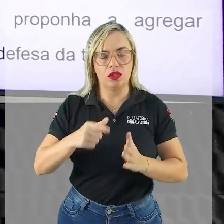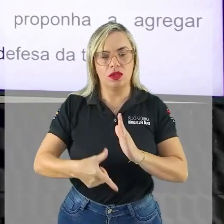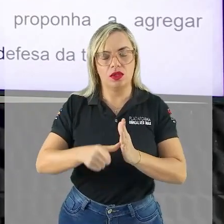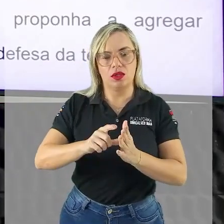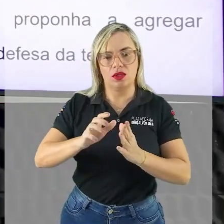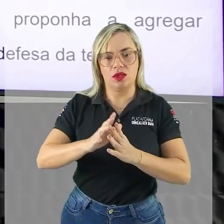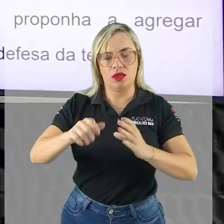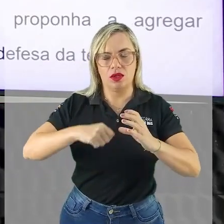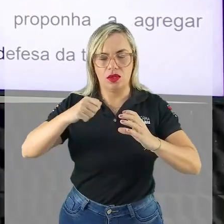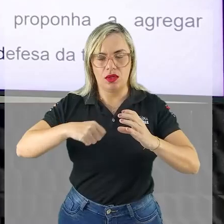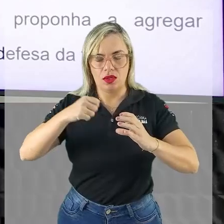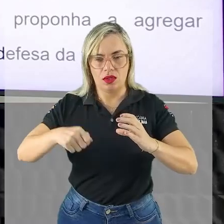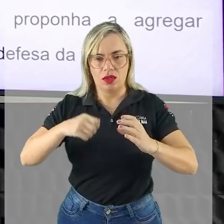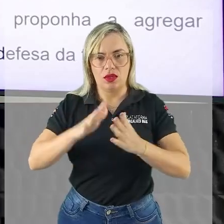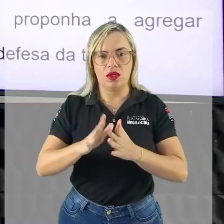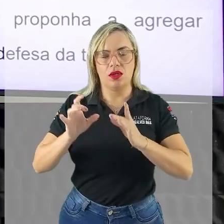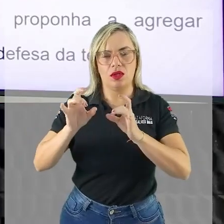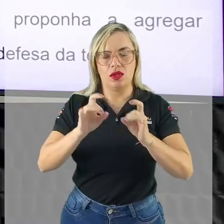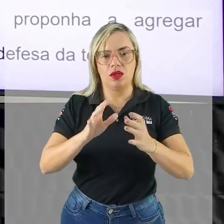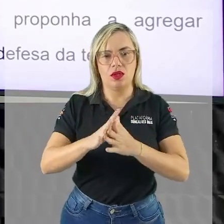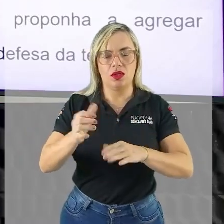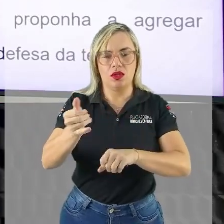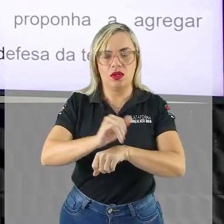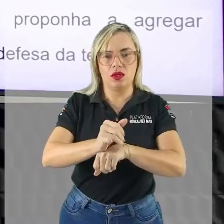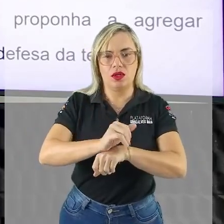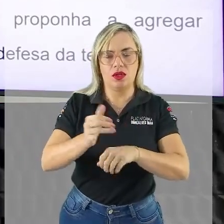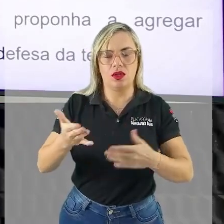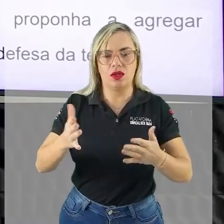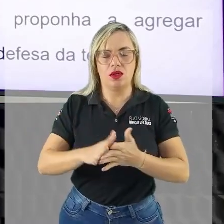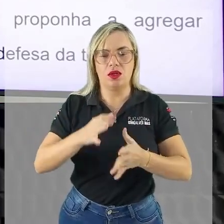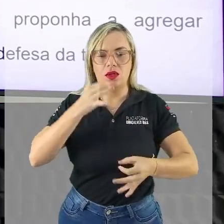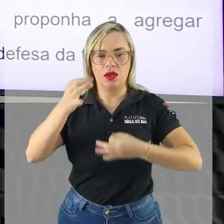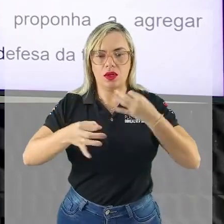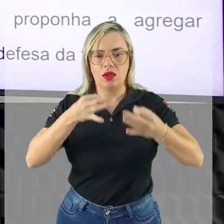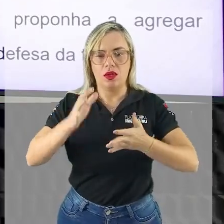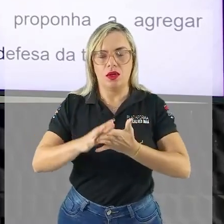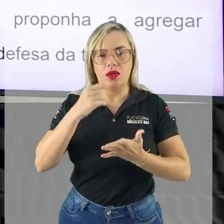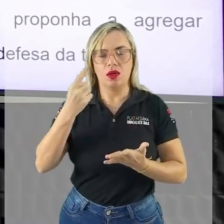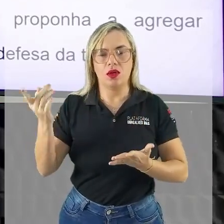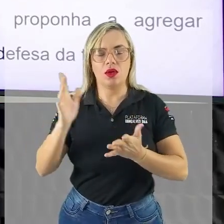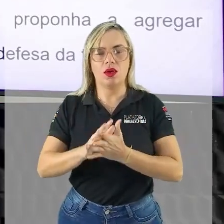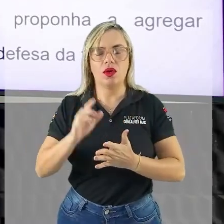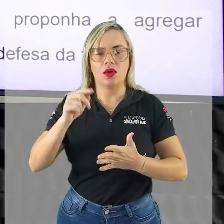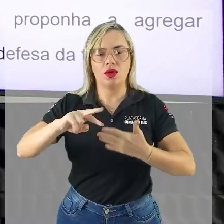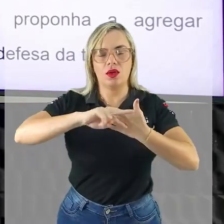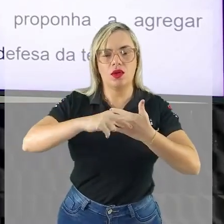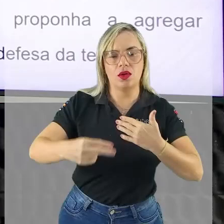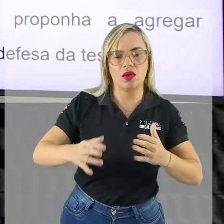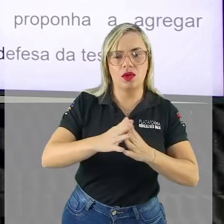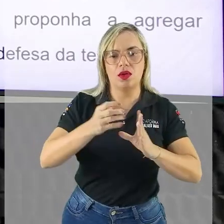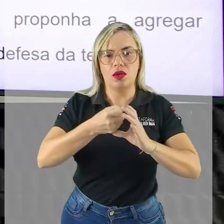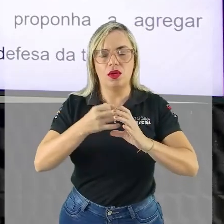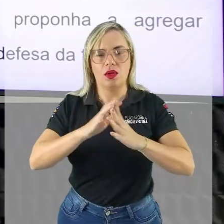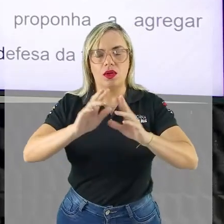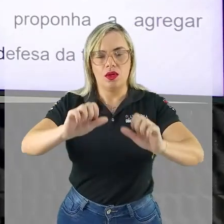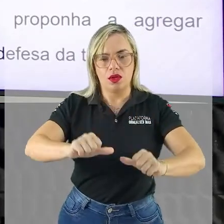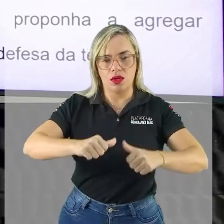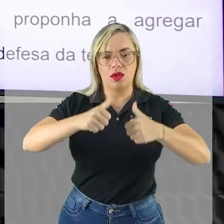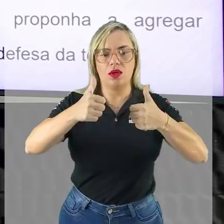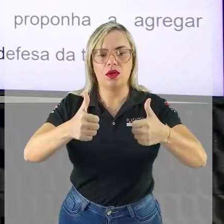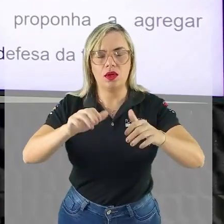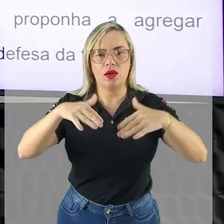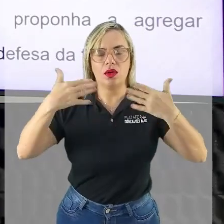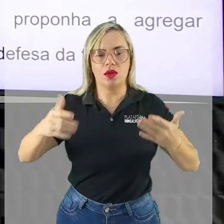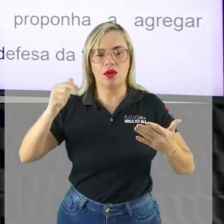estratégia argumentativa. Assiste lá, por favor, tá? Então, a alusão histórica, qual é o grande lance? Qual o impacto, qual é o aspecto positivo